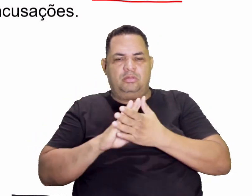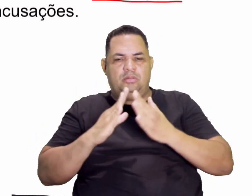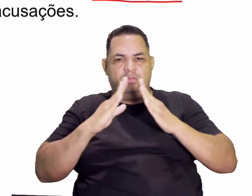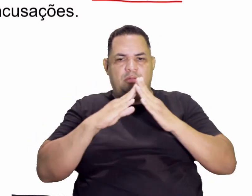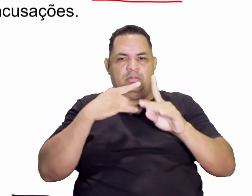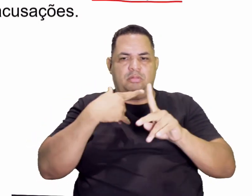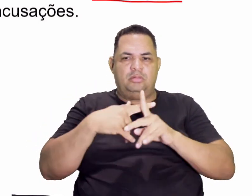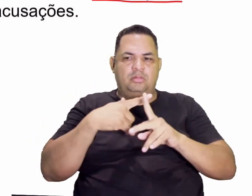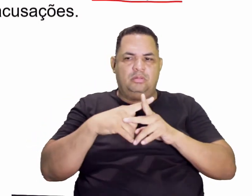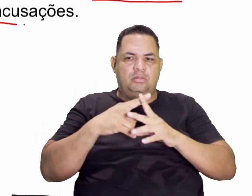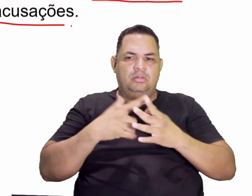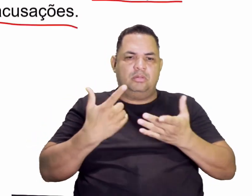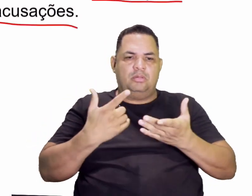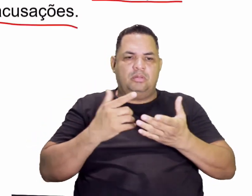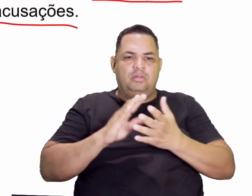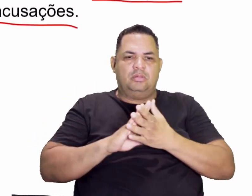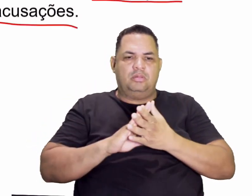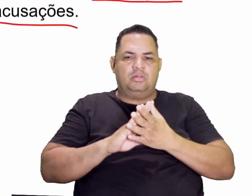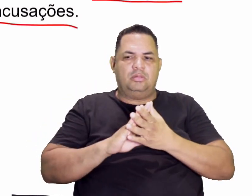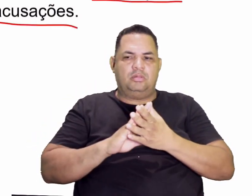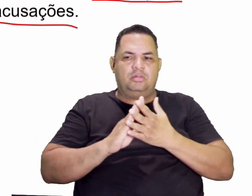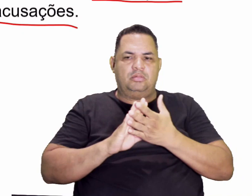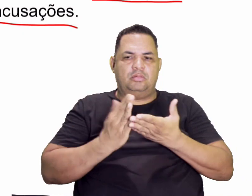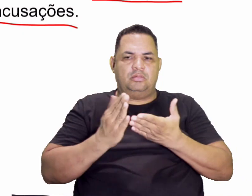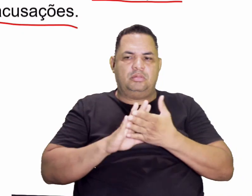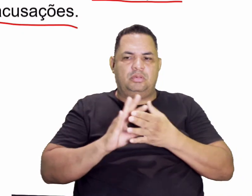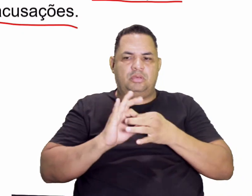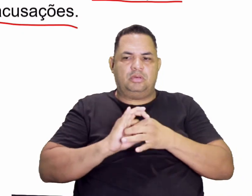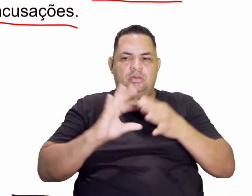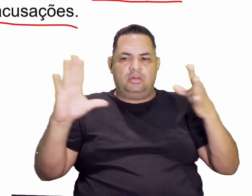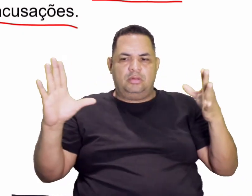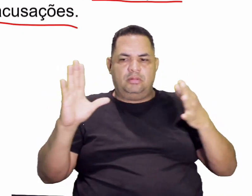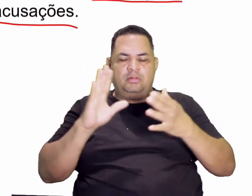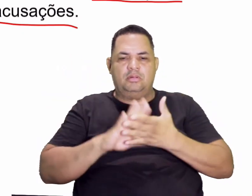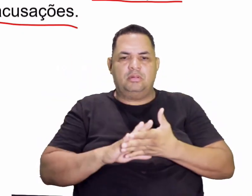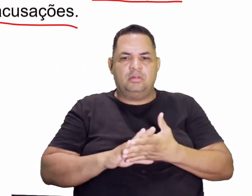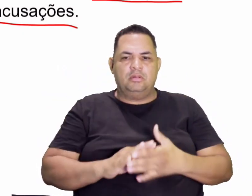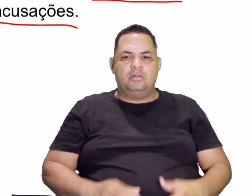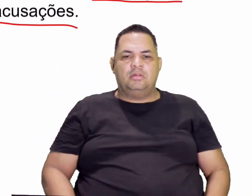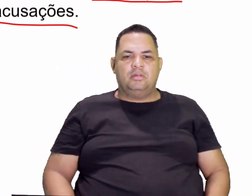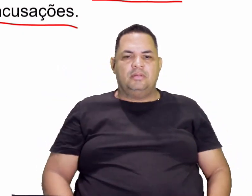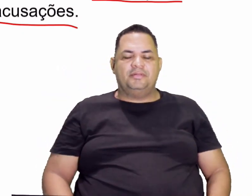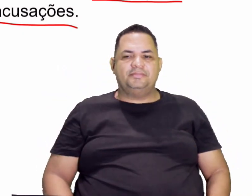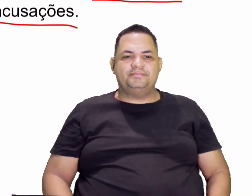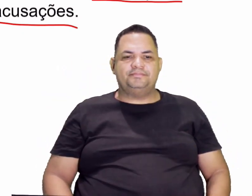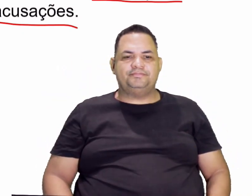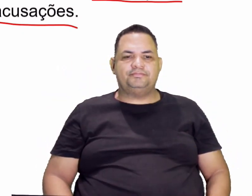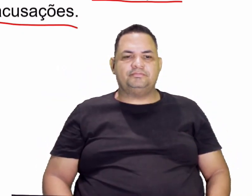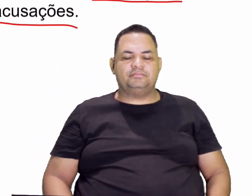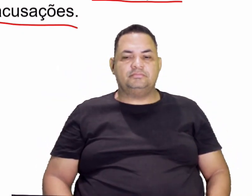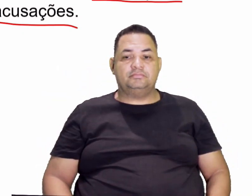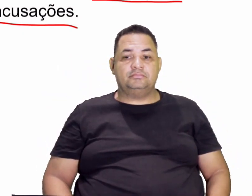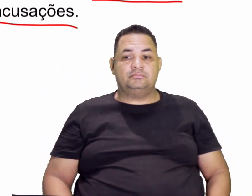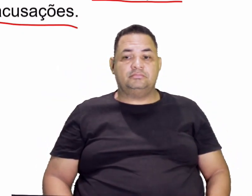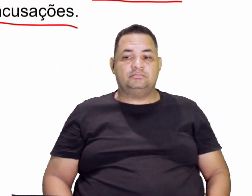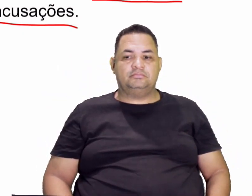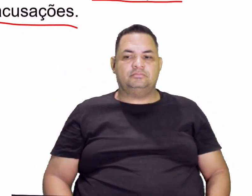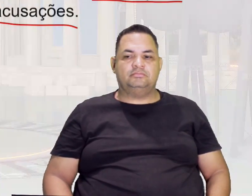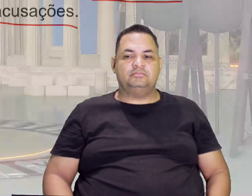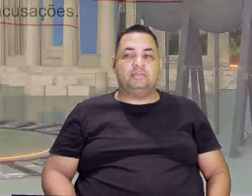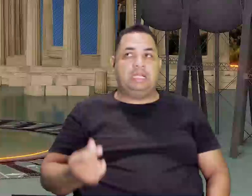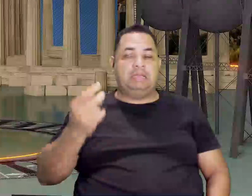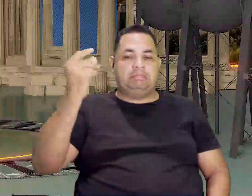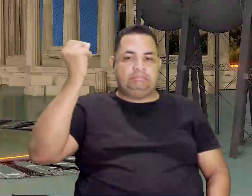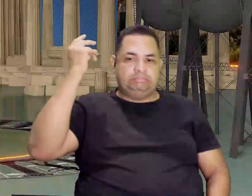contra Galileu e o absolveu das acusações. Então tá aí. Isso quer dizer, apesar de que faz